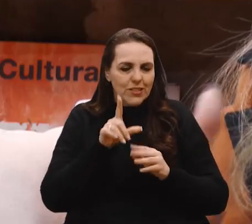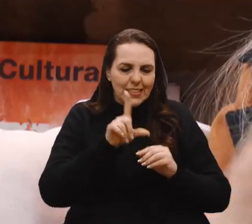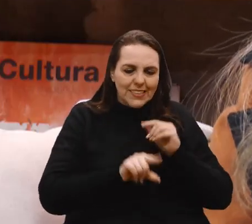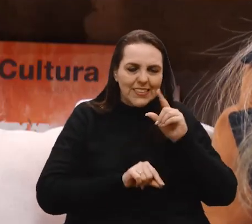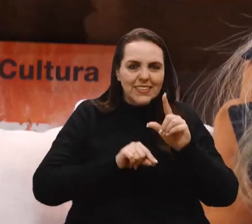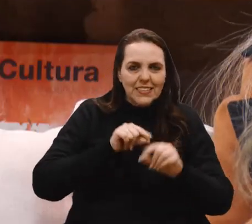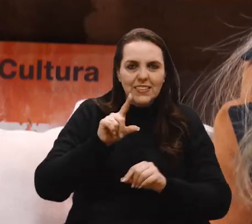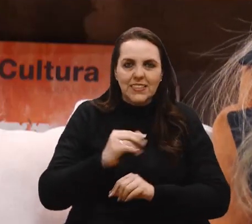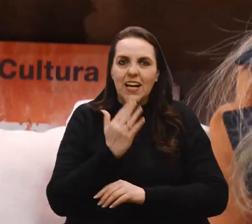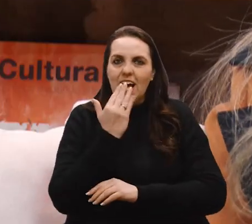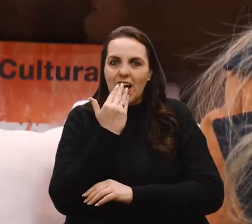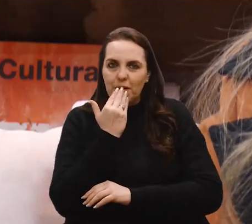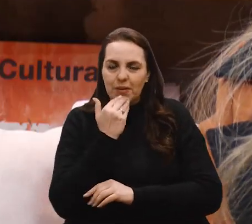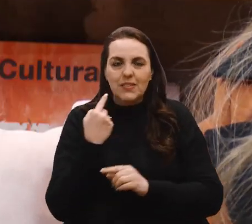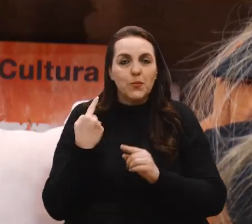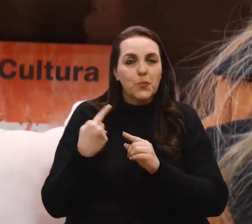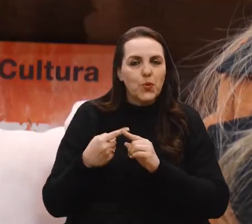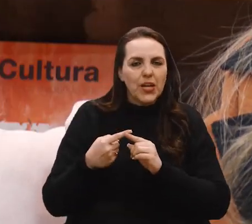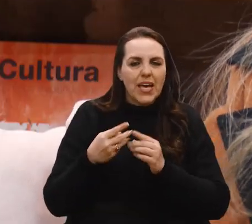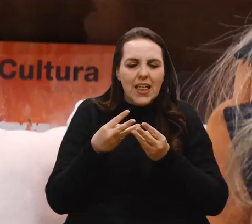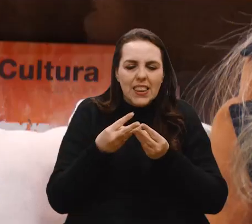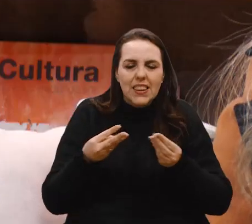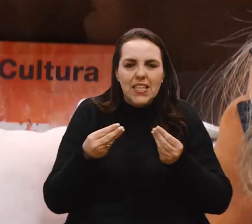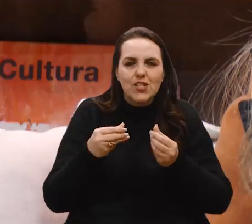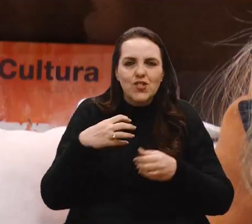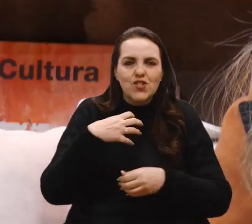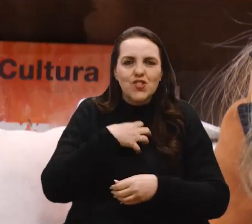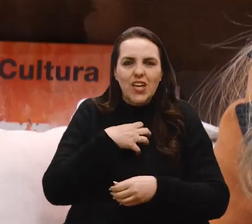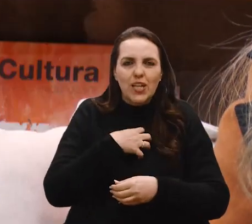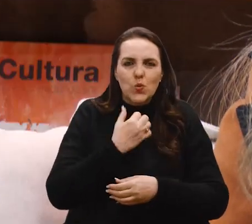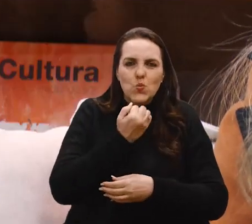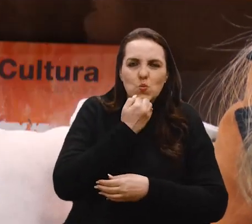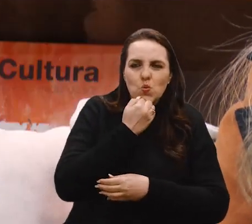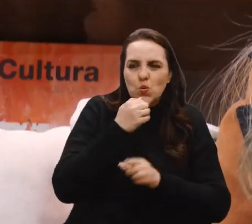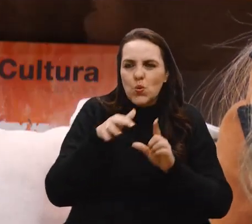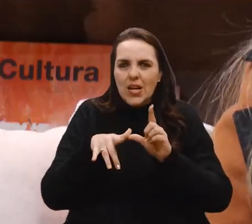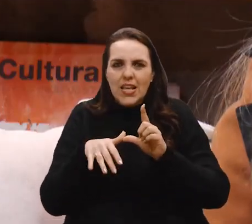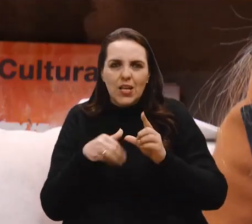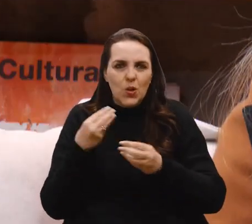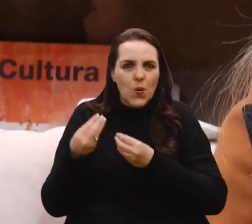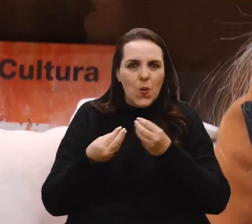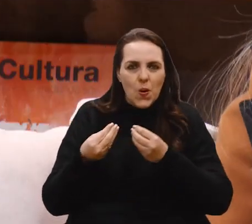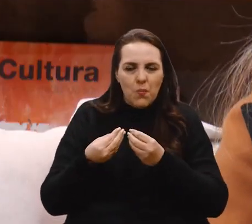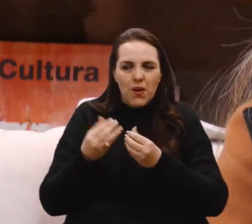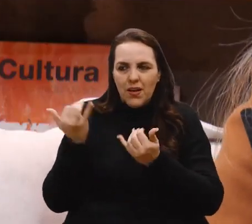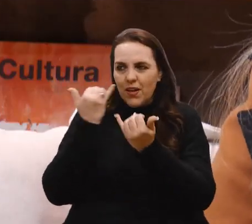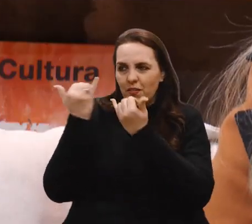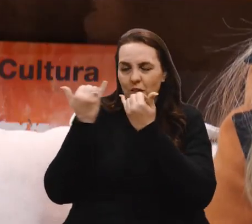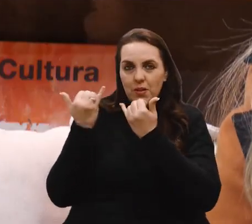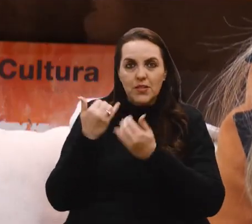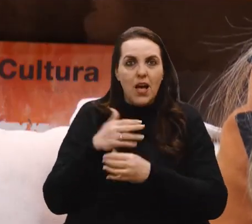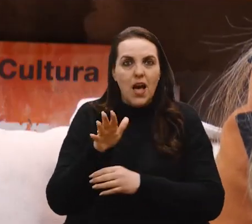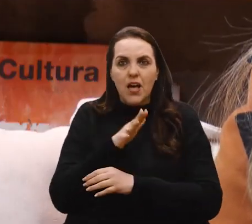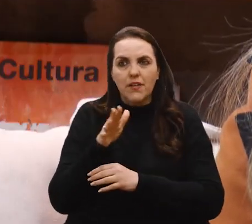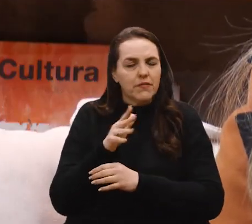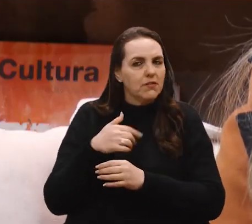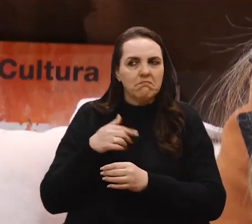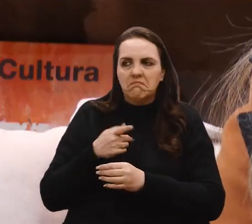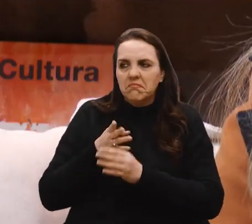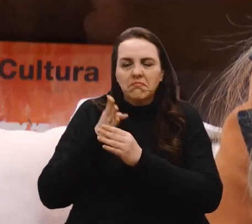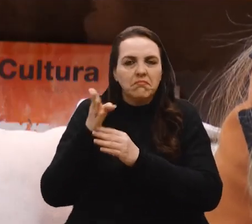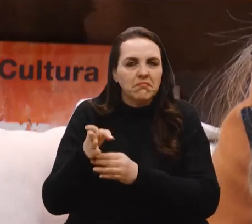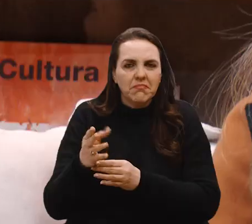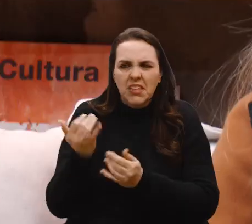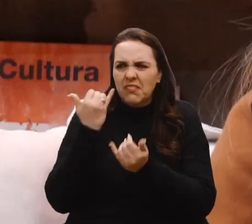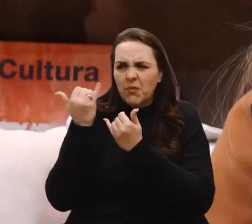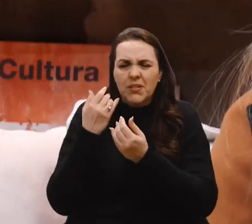alimentar, mas pode acontecer por causa das texturas dos alimentos. Então assim, buscar essa informação, às vezes a pessoa assim, não vou buscar, né?